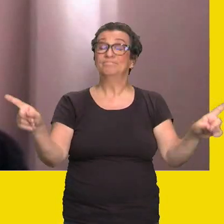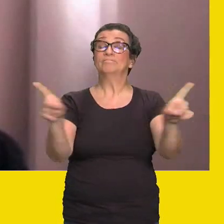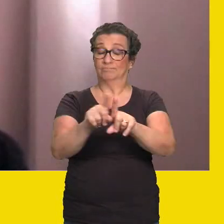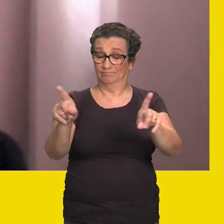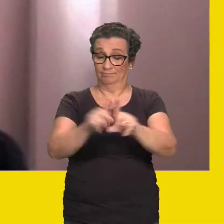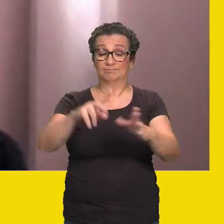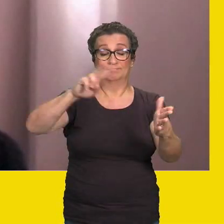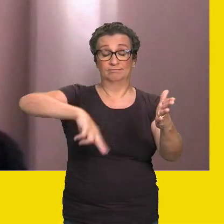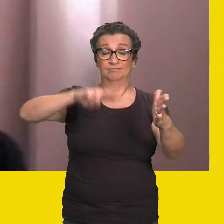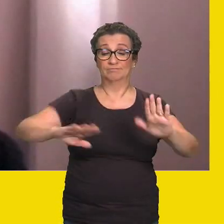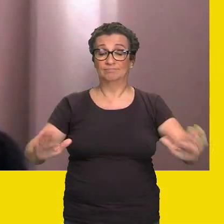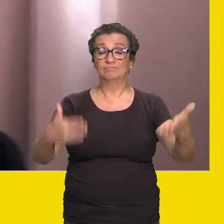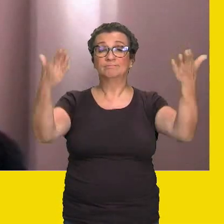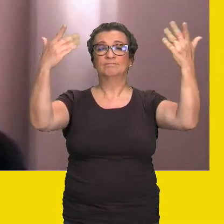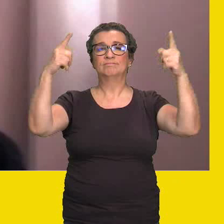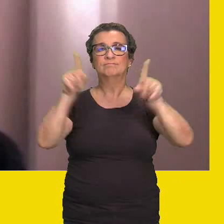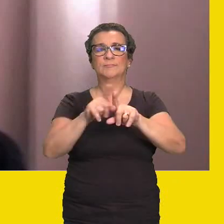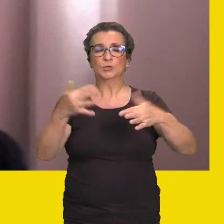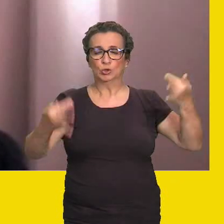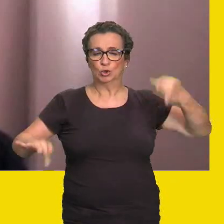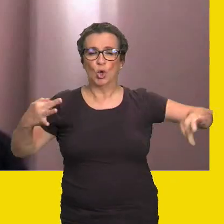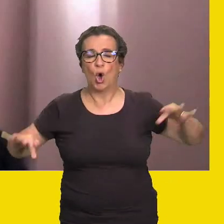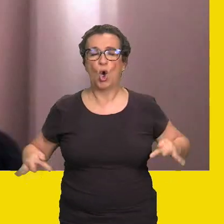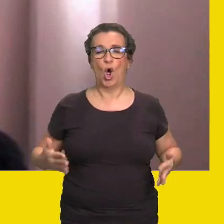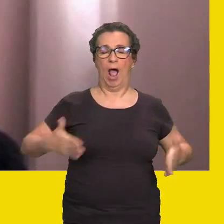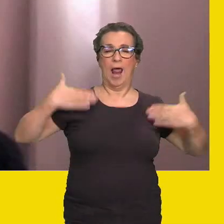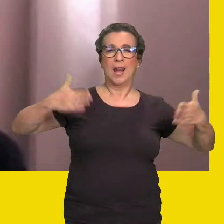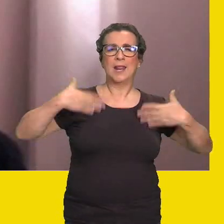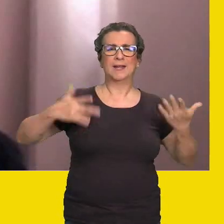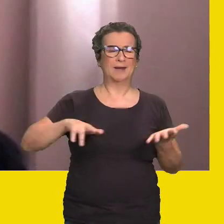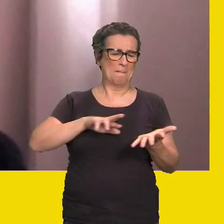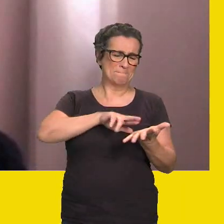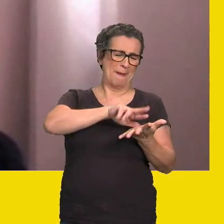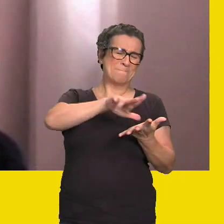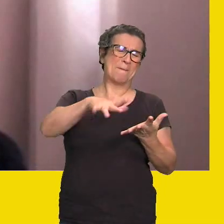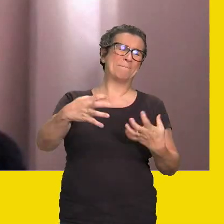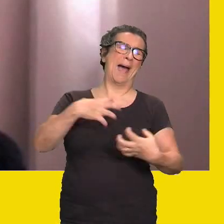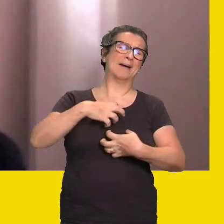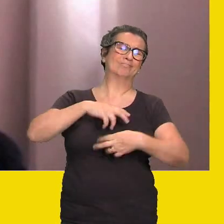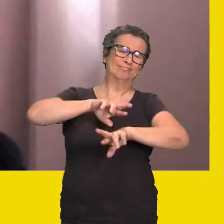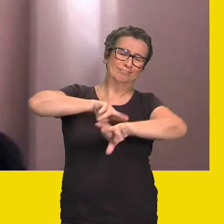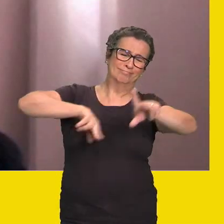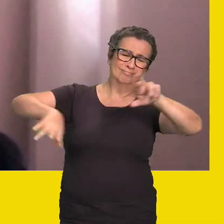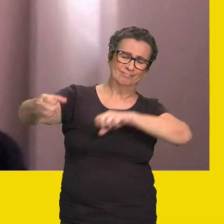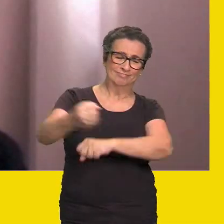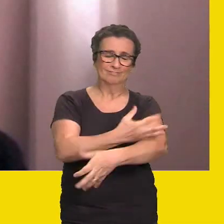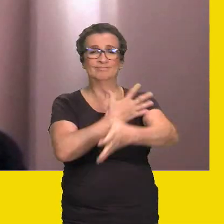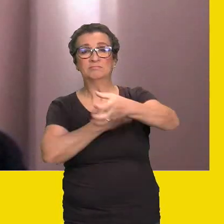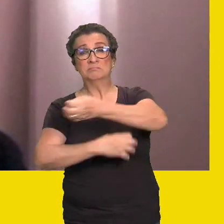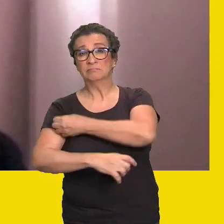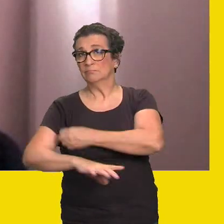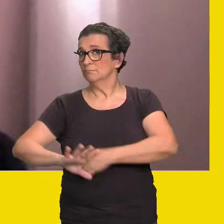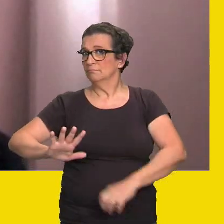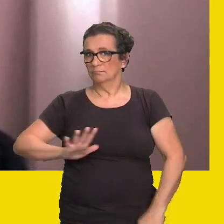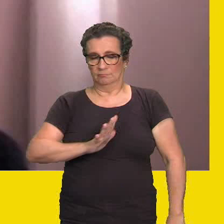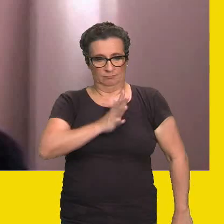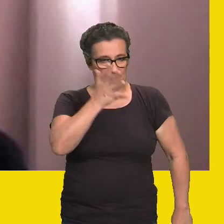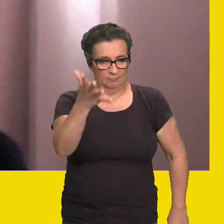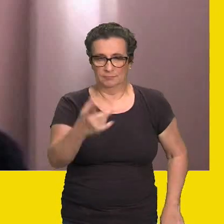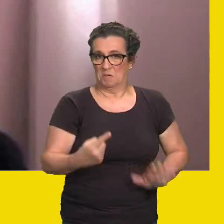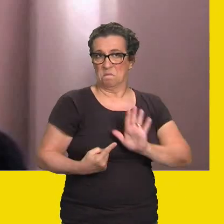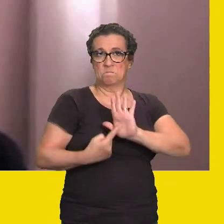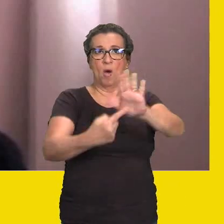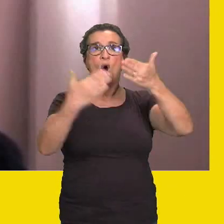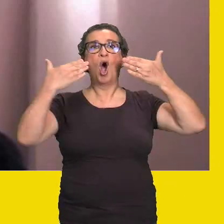promove a comunicação de dores, alegrias, tantos outros sentimentos. A leitura é obscena, expõe o íntimo,